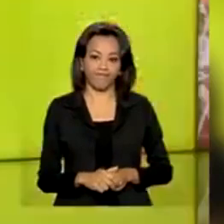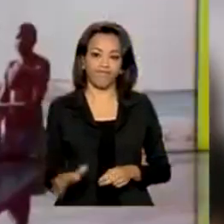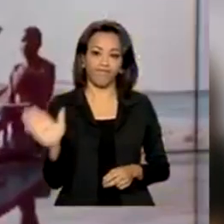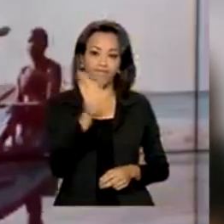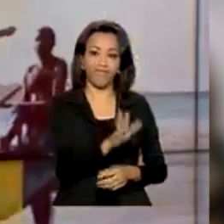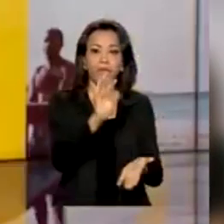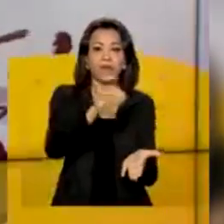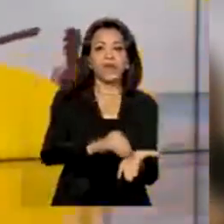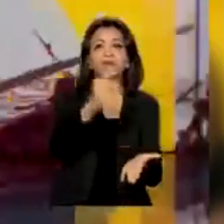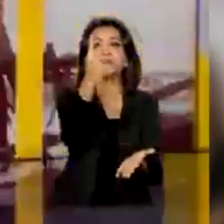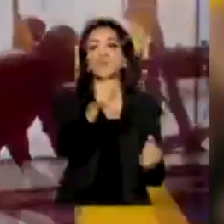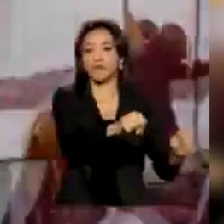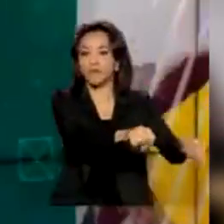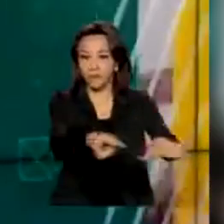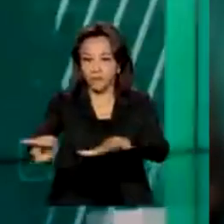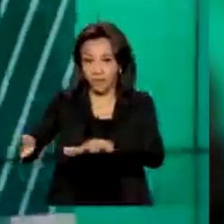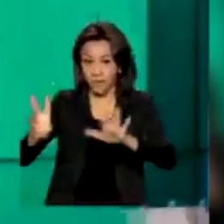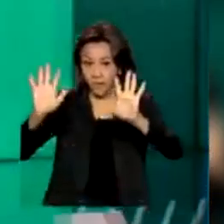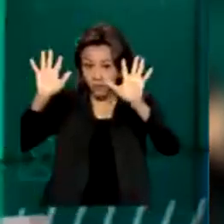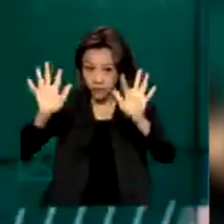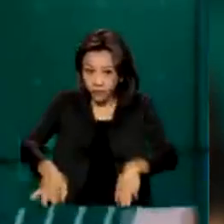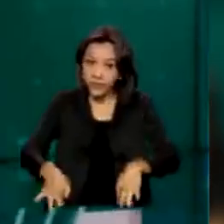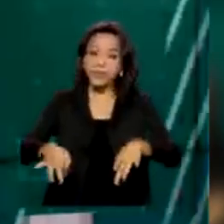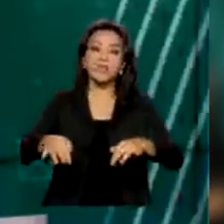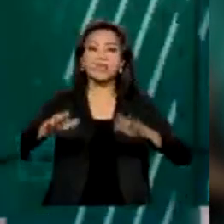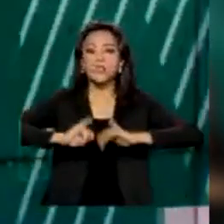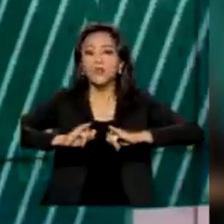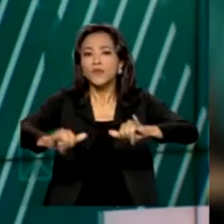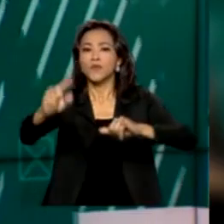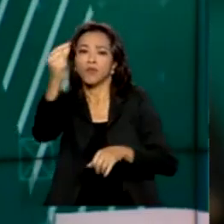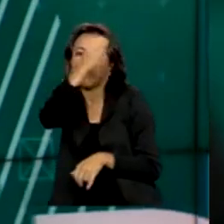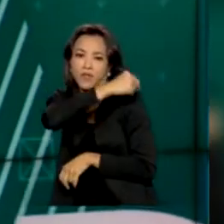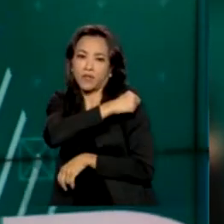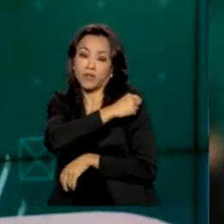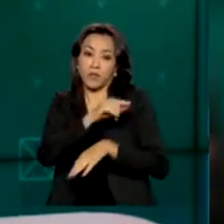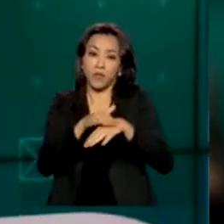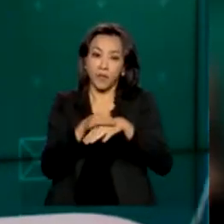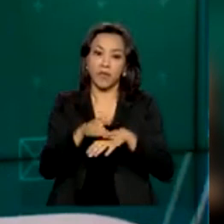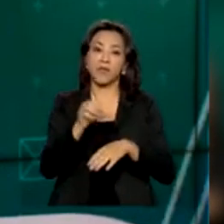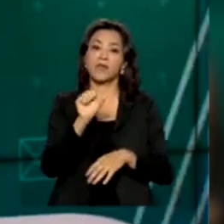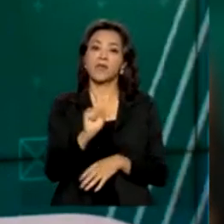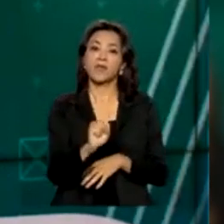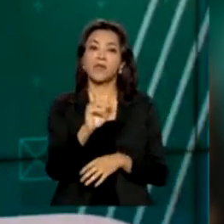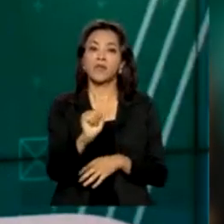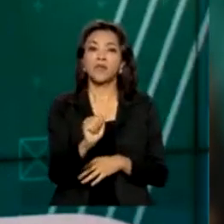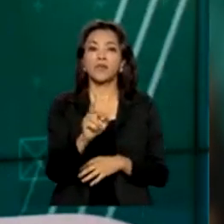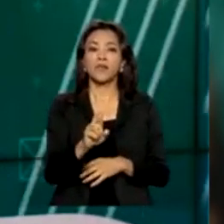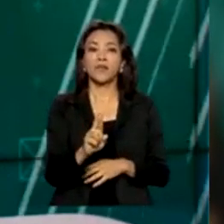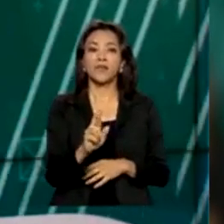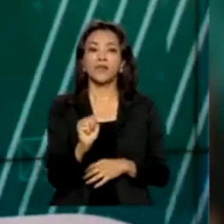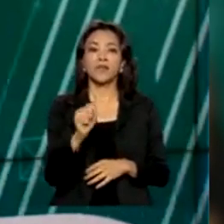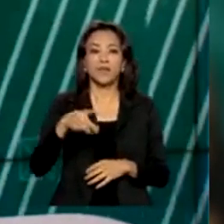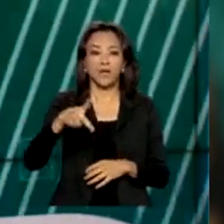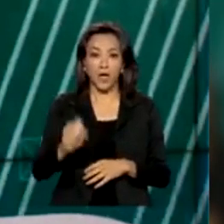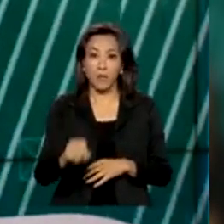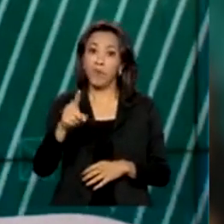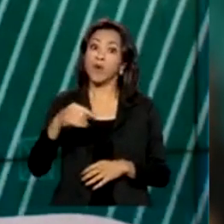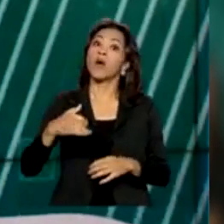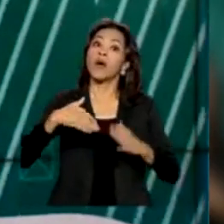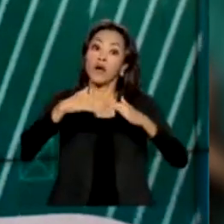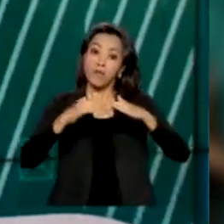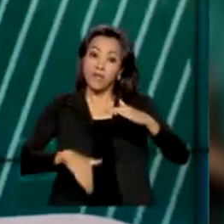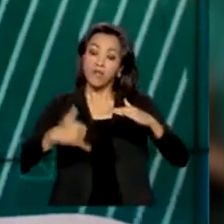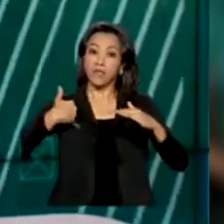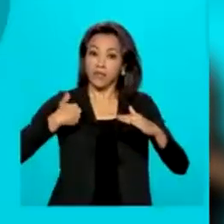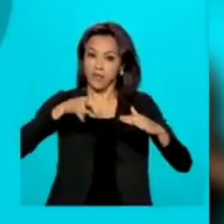E falta uma semana para o encerramento da campanha contra o sarampo. Até agora, somente 25% das crianças com menos de 5 anos